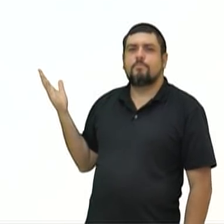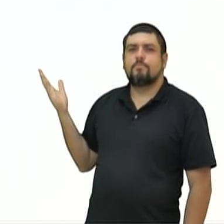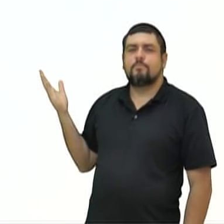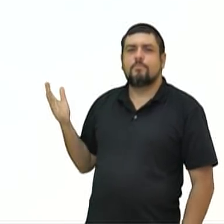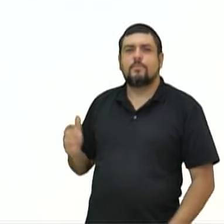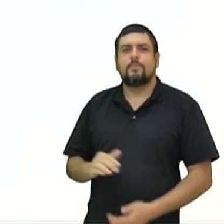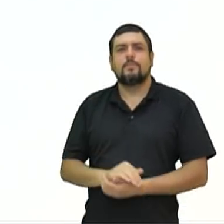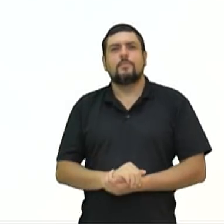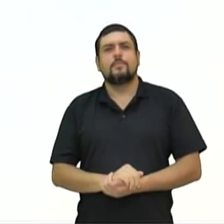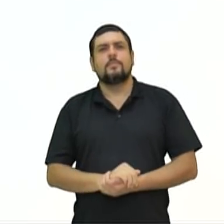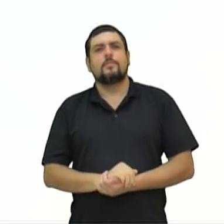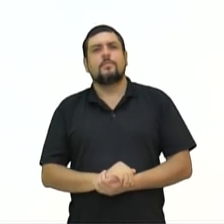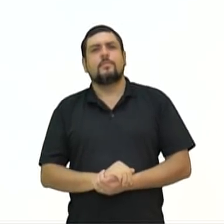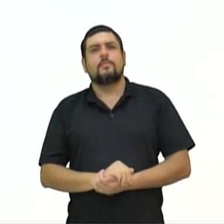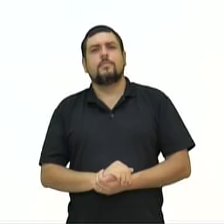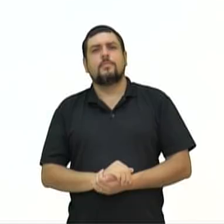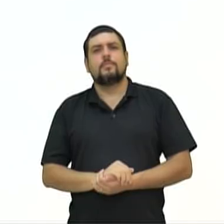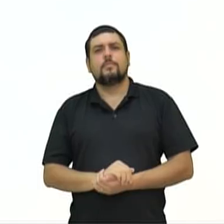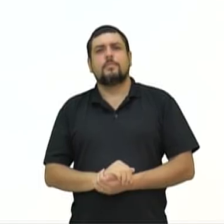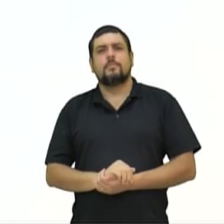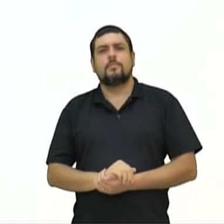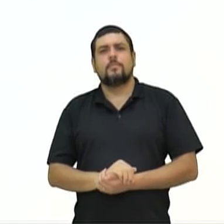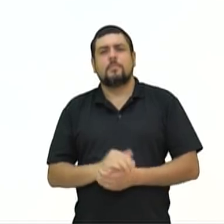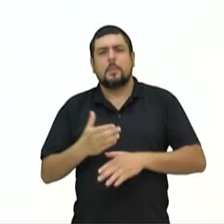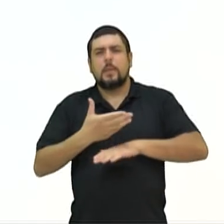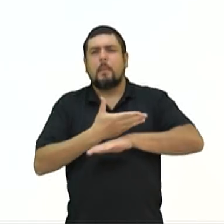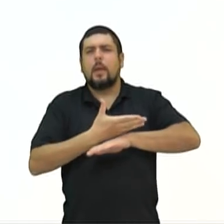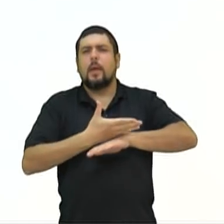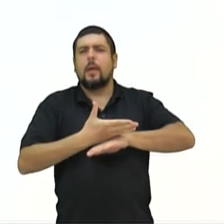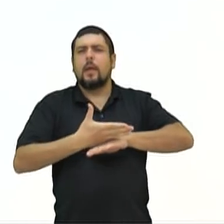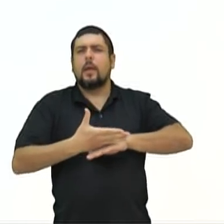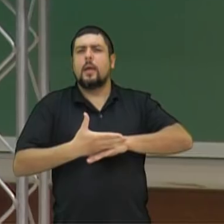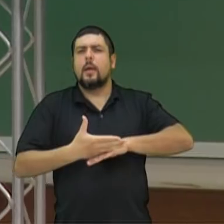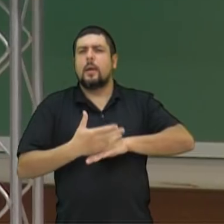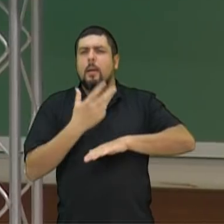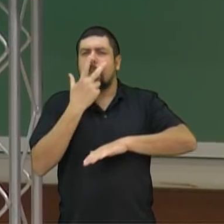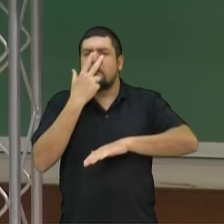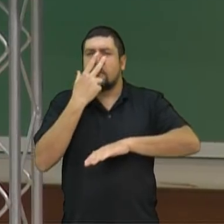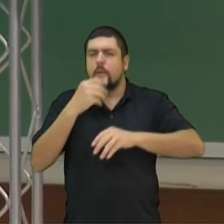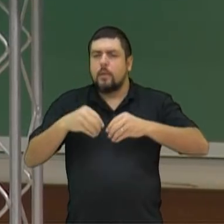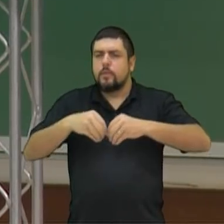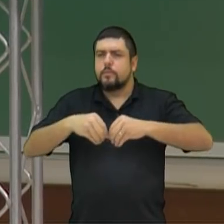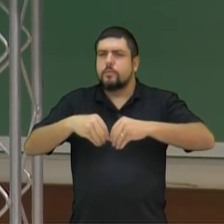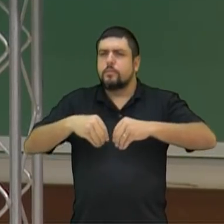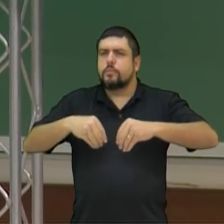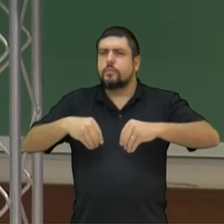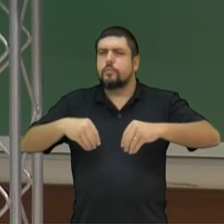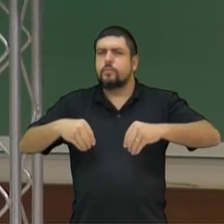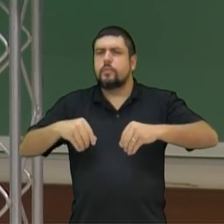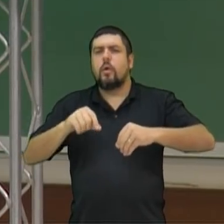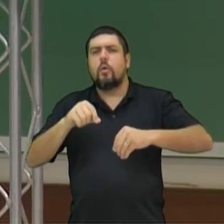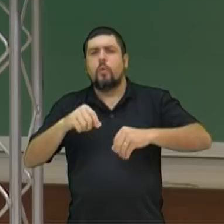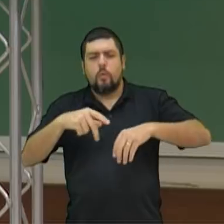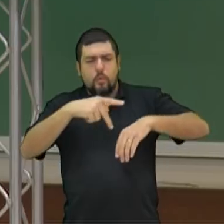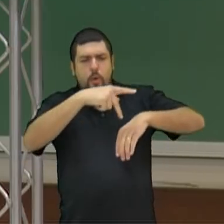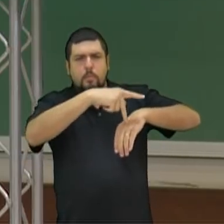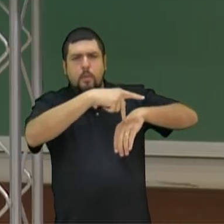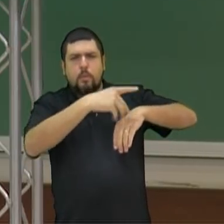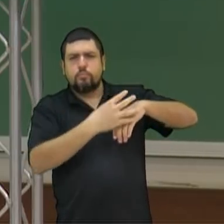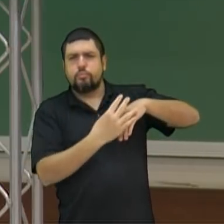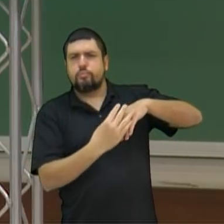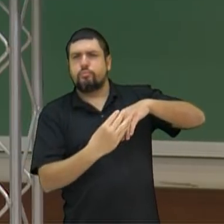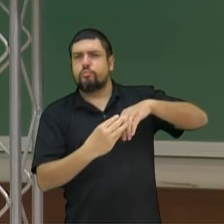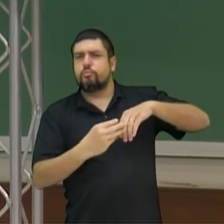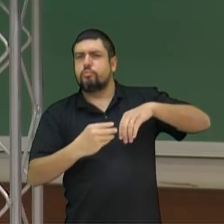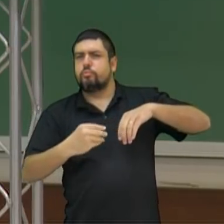Sim, essa coisa branca, parece o quê? Um pó branco que é extraído de rochas. Já ouviram falar